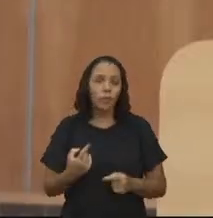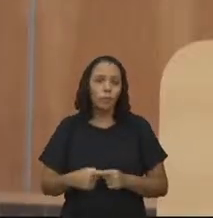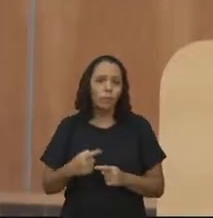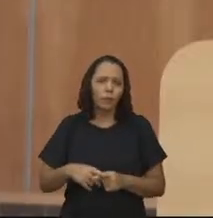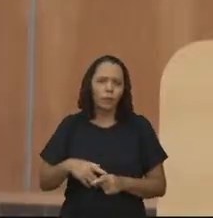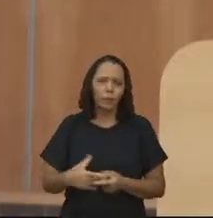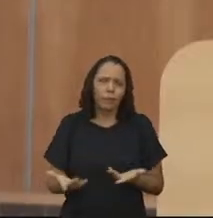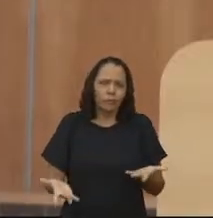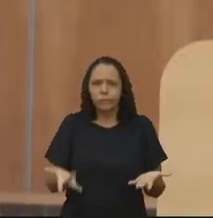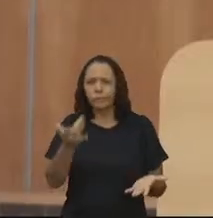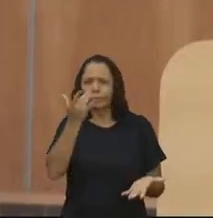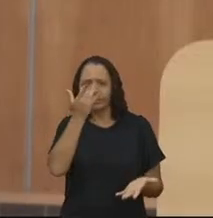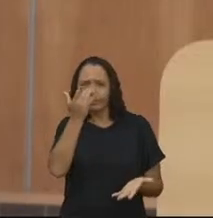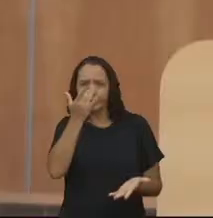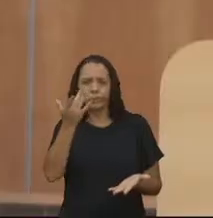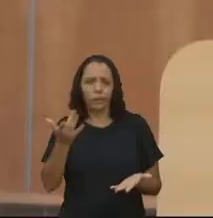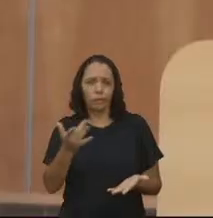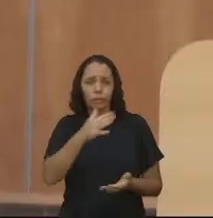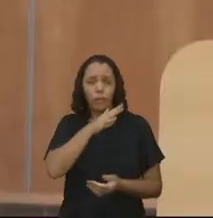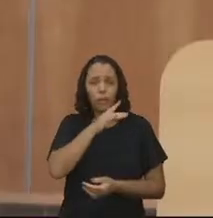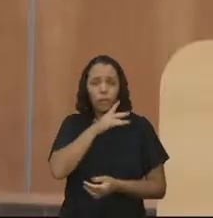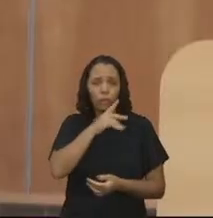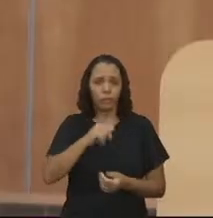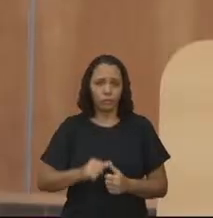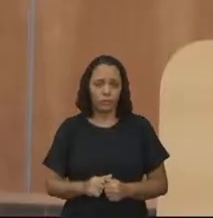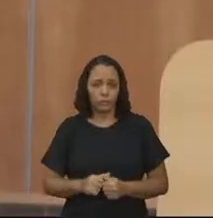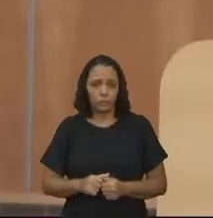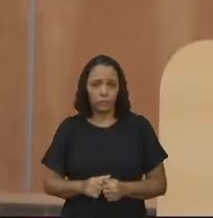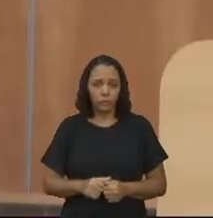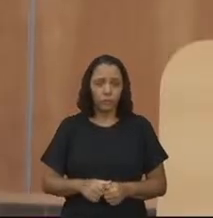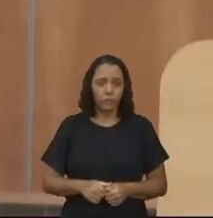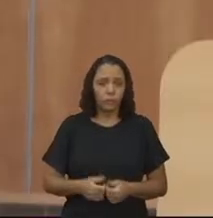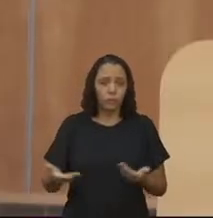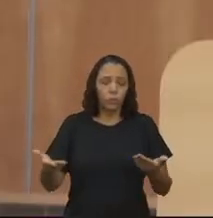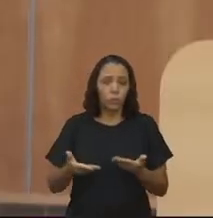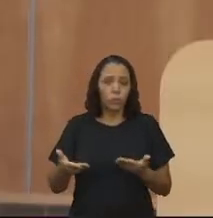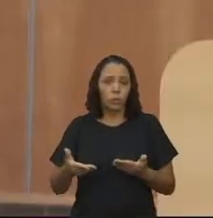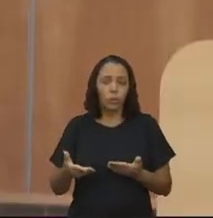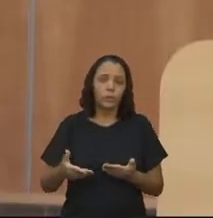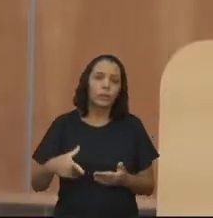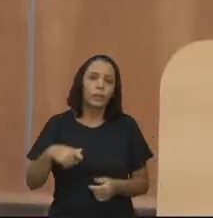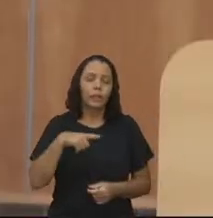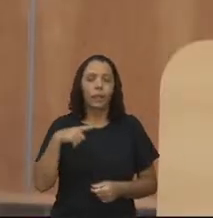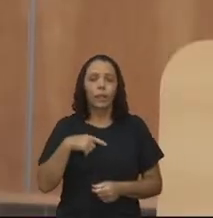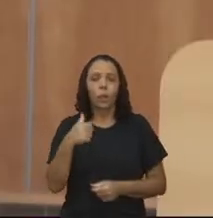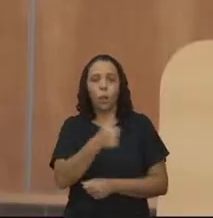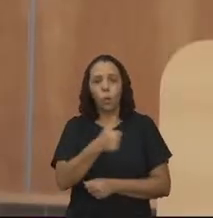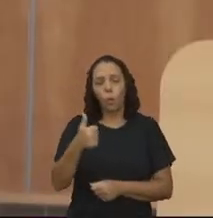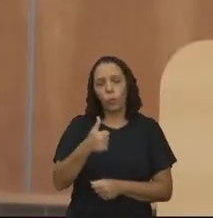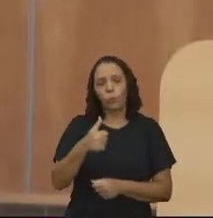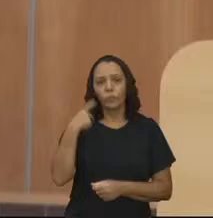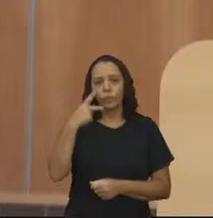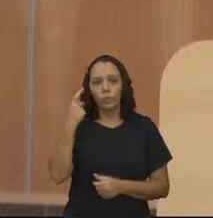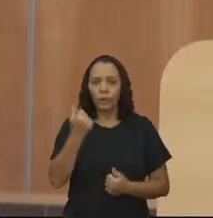até chato, fica até ruim, que hoje nós estamos 11 vereadores do lado do